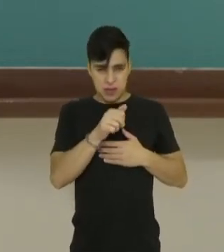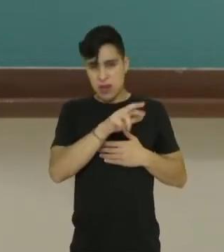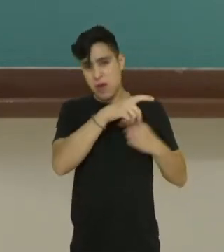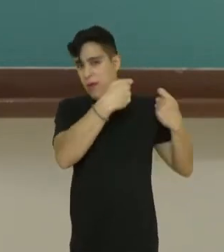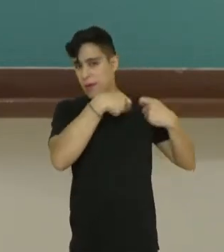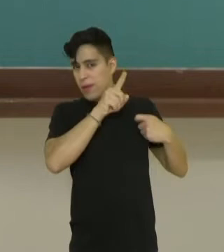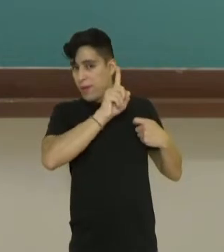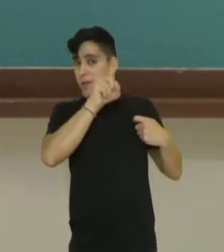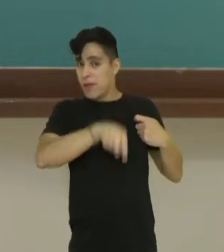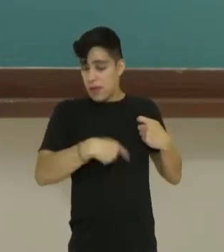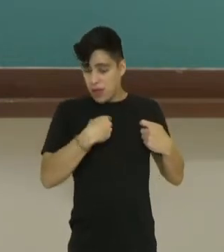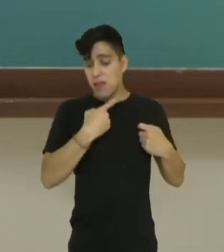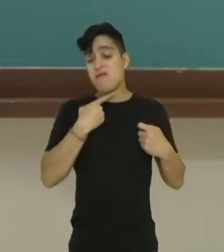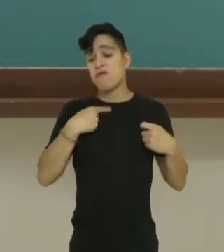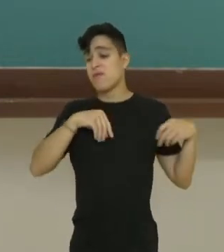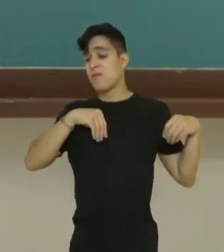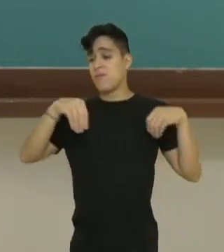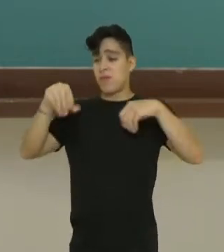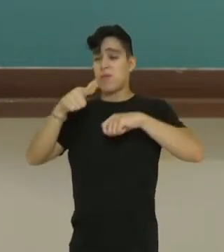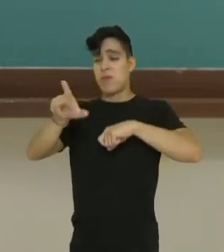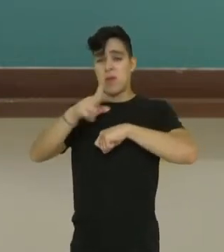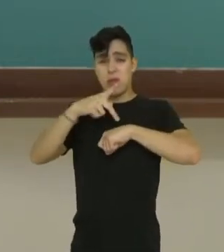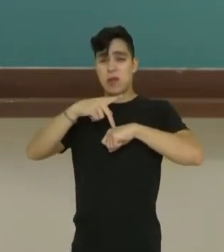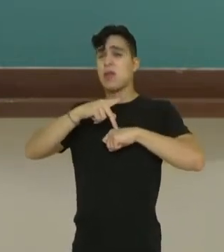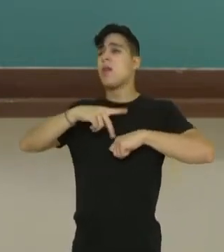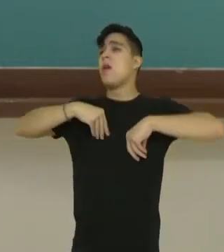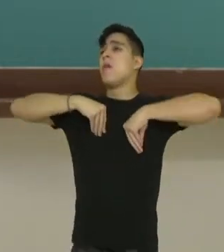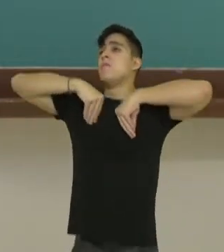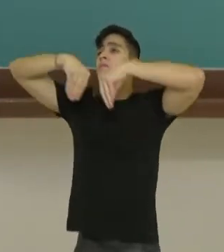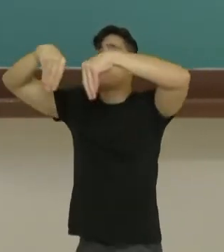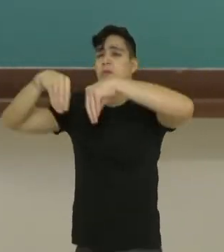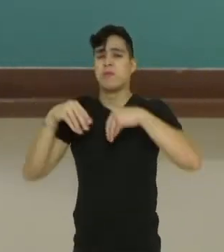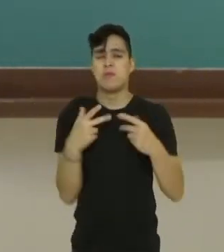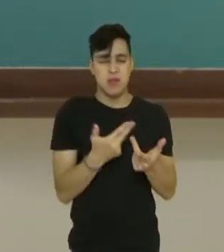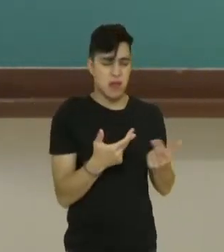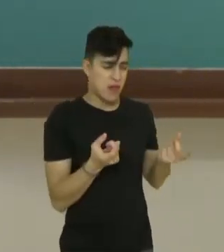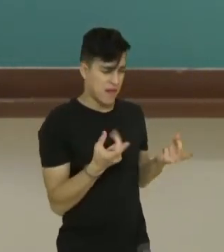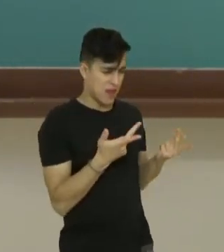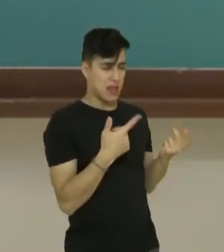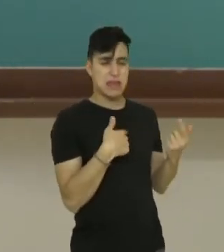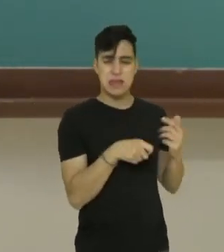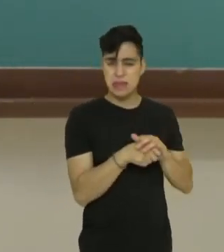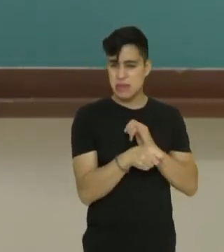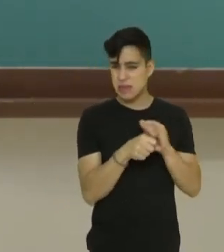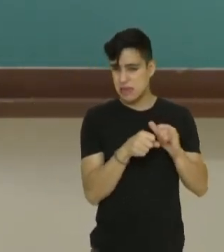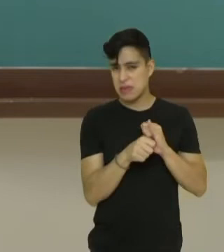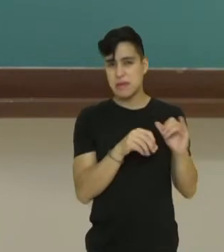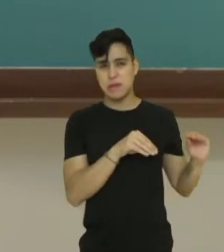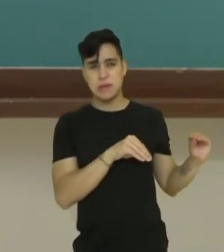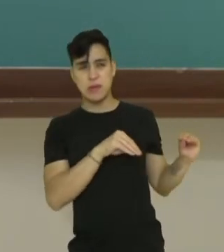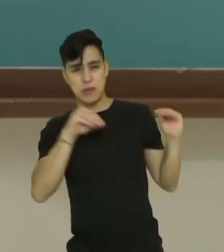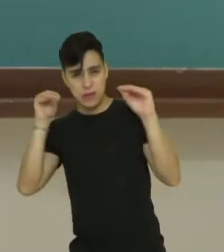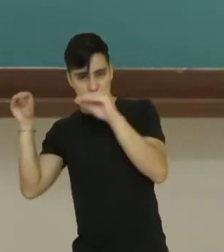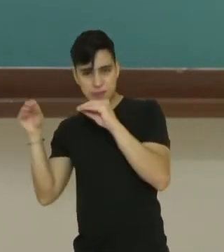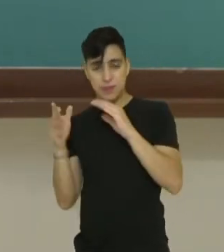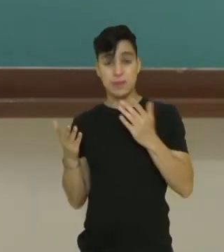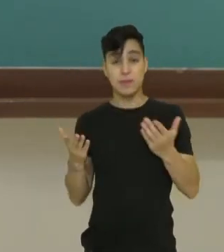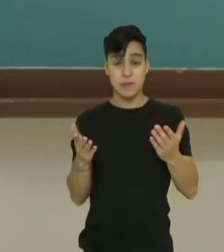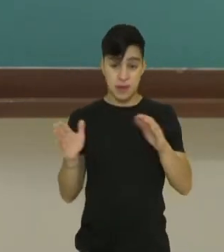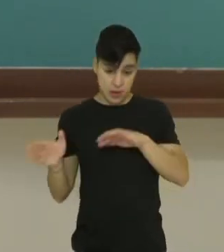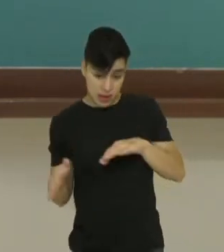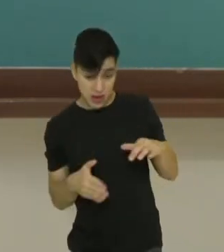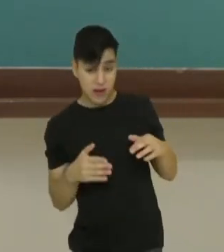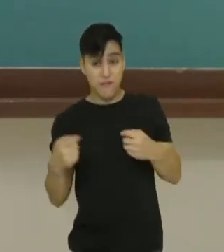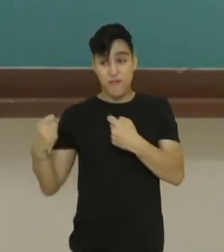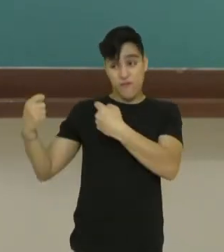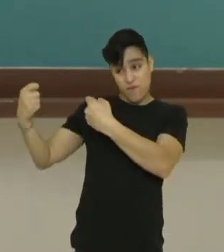morar em outro país, eu pego minhas malas e vou, né? Vendo minhas coisas, dou um jeito de ir para lá. A migração forçada, por outro